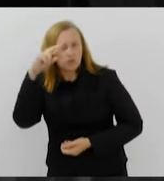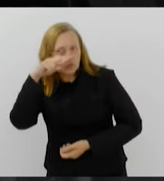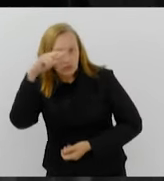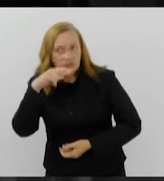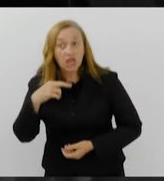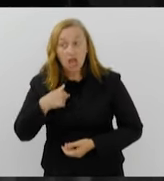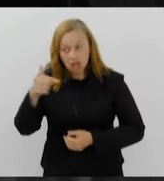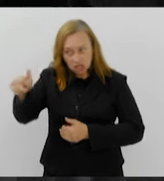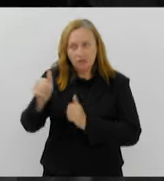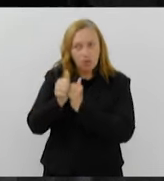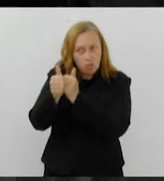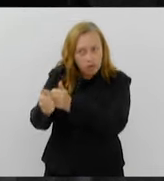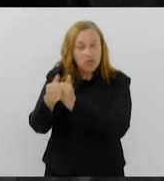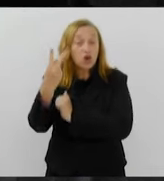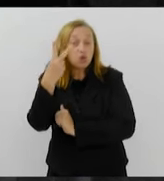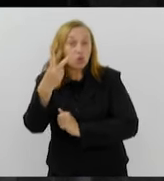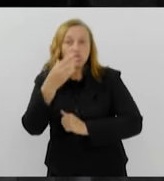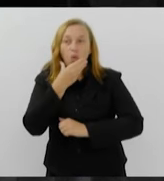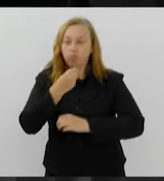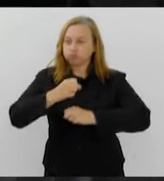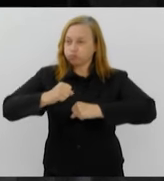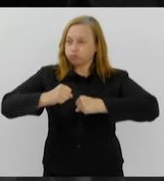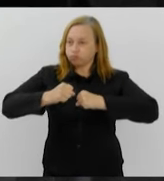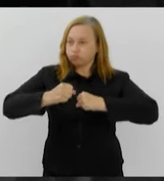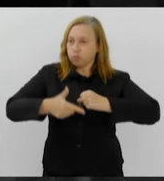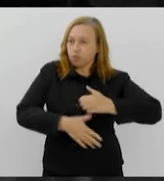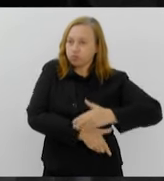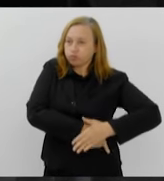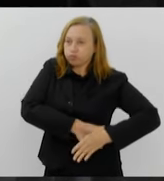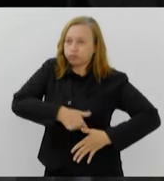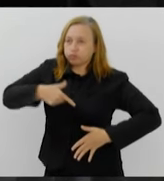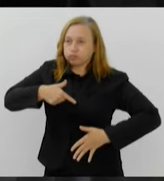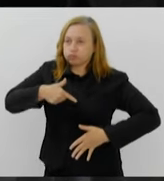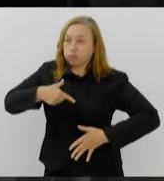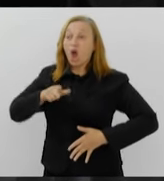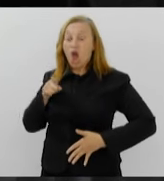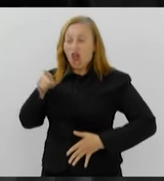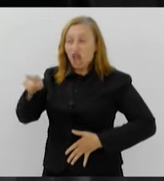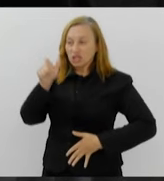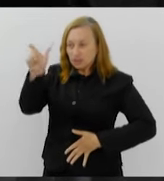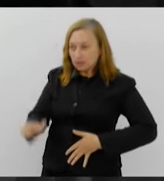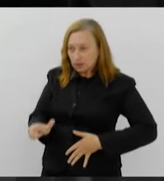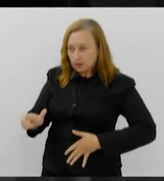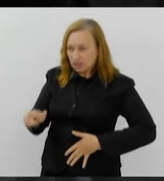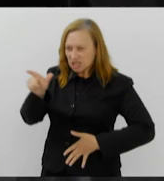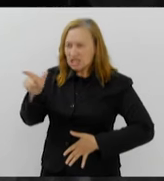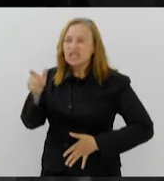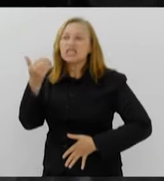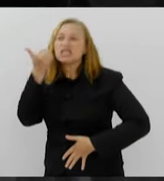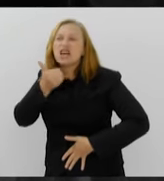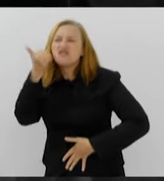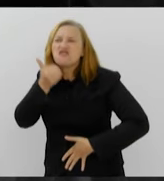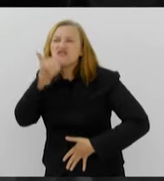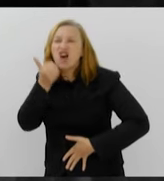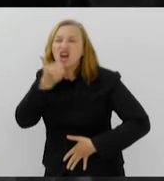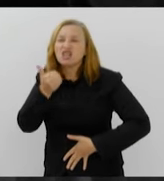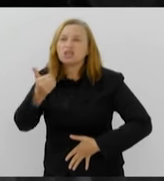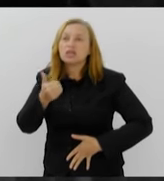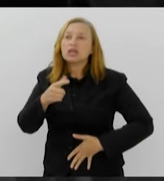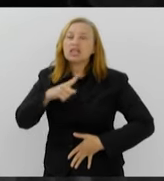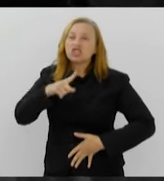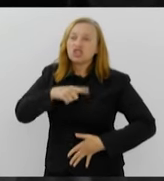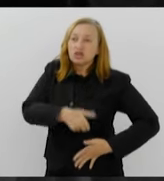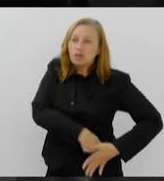estava acompanhado de dois brutamontes armados esse indivíduo esse canalha portava uma